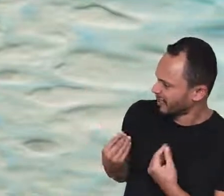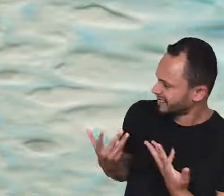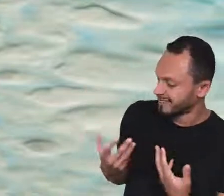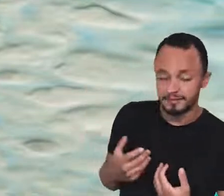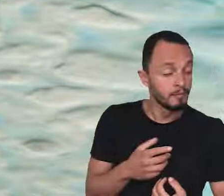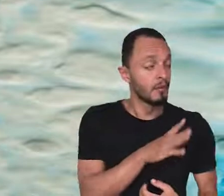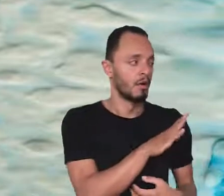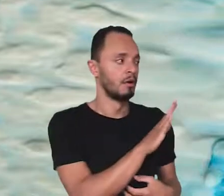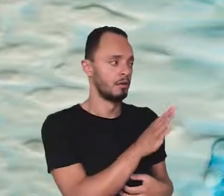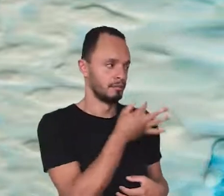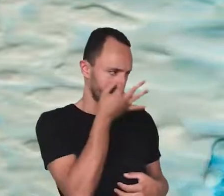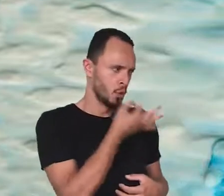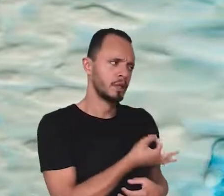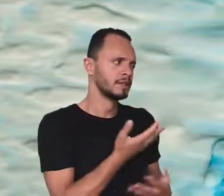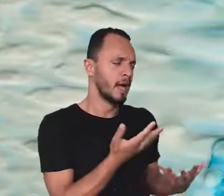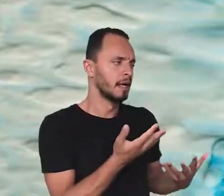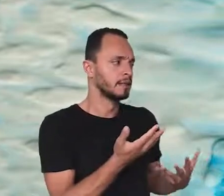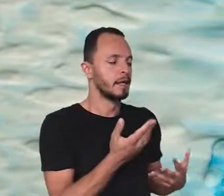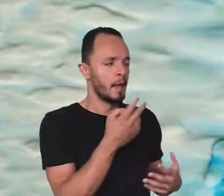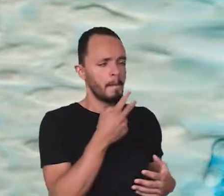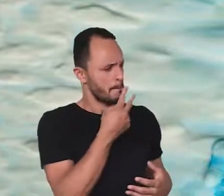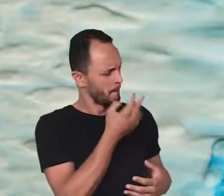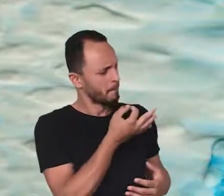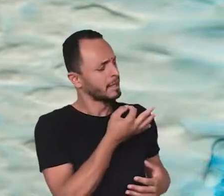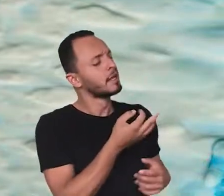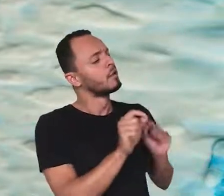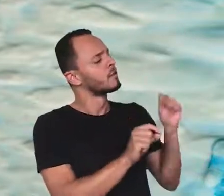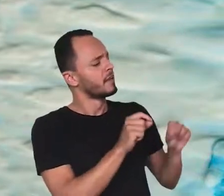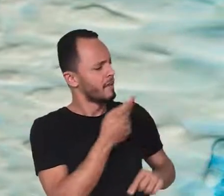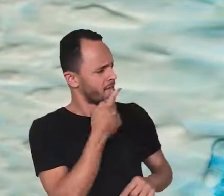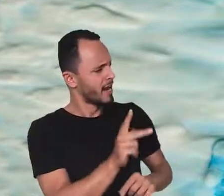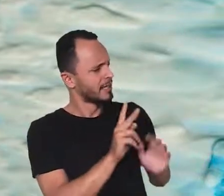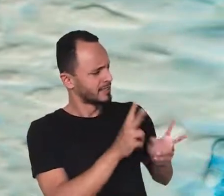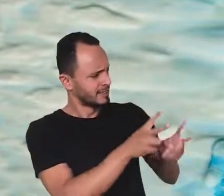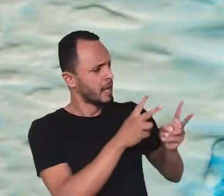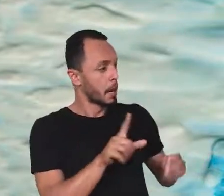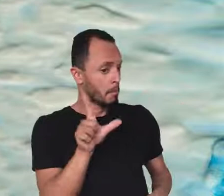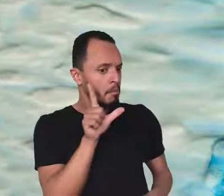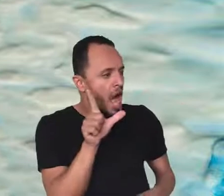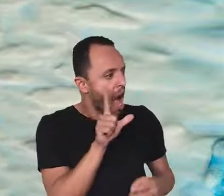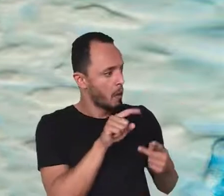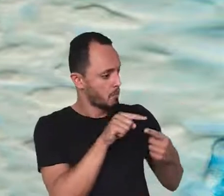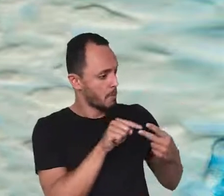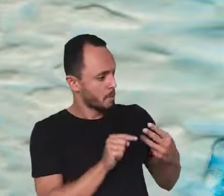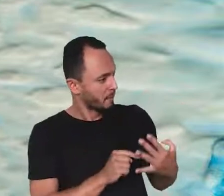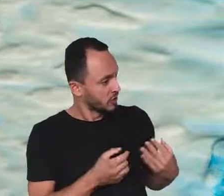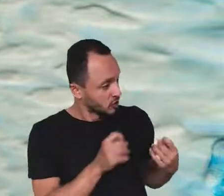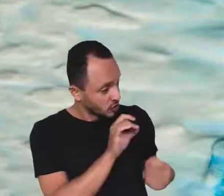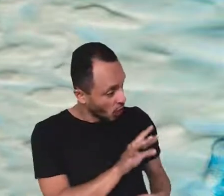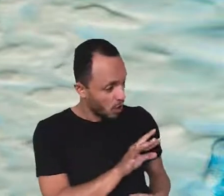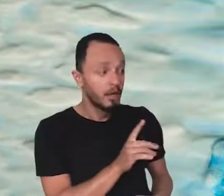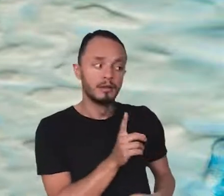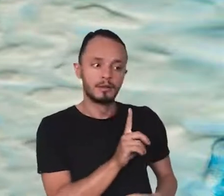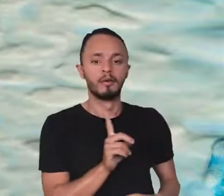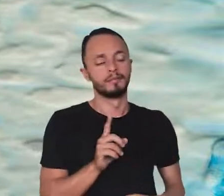Presta atenção, gente. Não tem curiosidade com a vida, não? Só querem falar de Ocó, Neca, fofocar dos outros? Ah, pronto. Então, ela não era de BH,